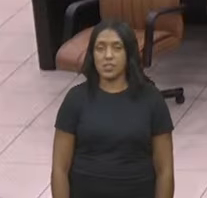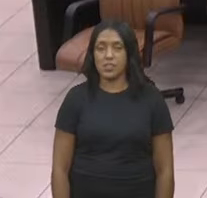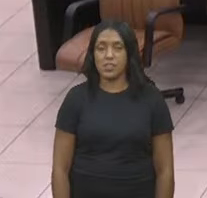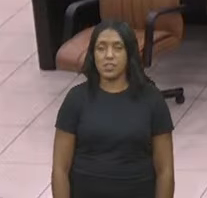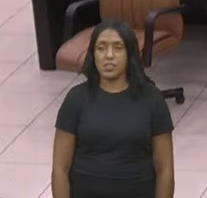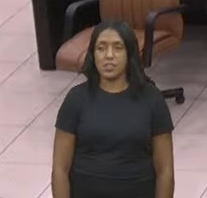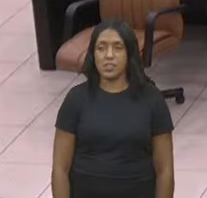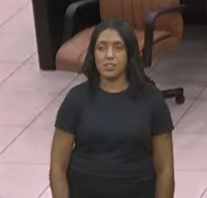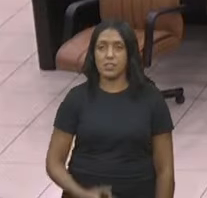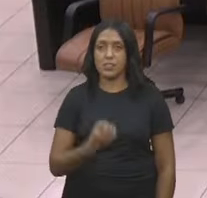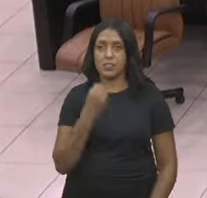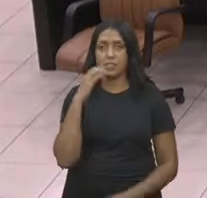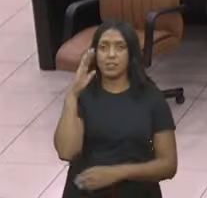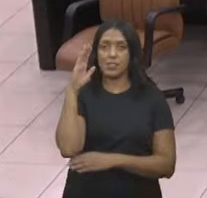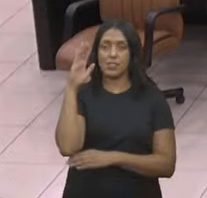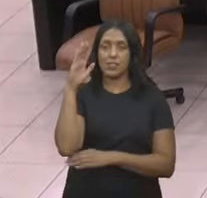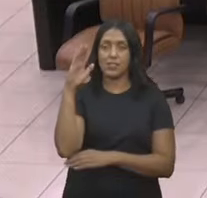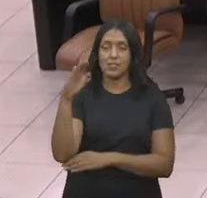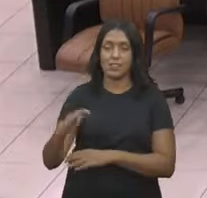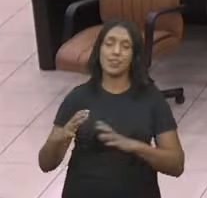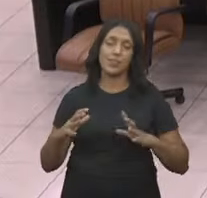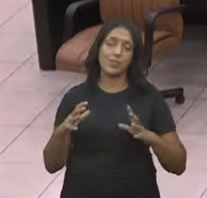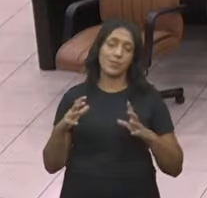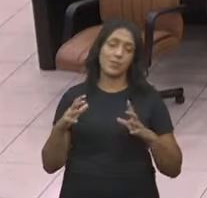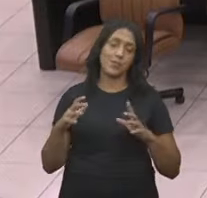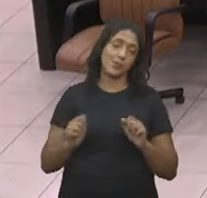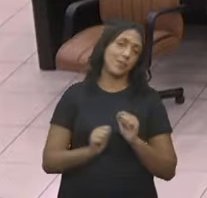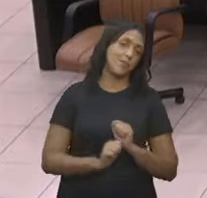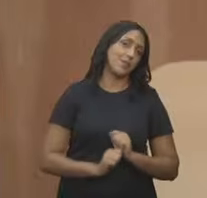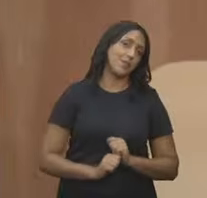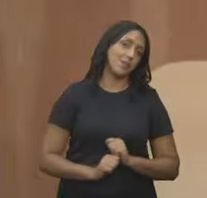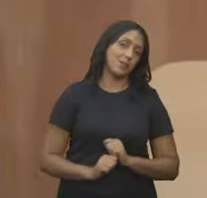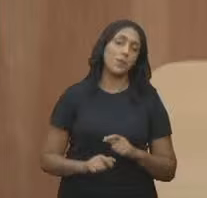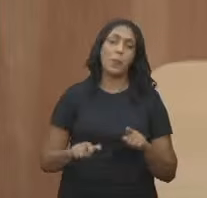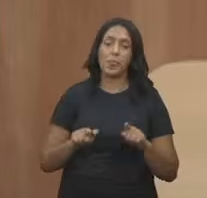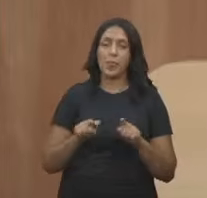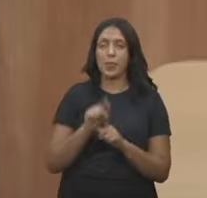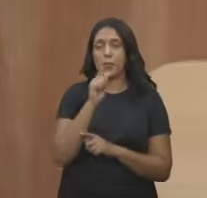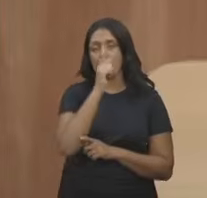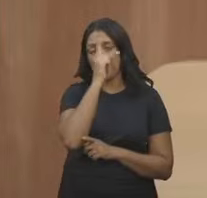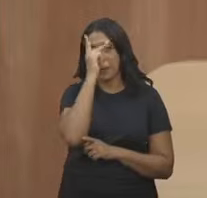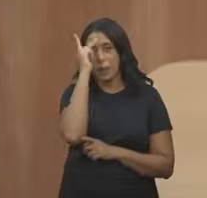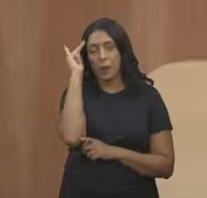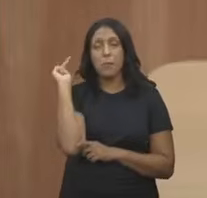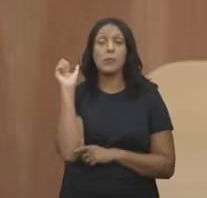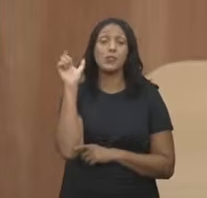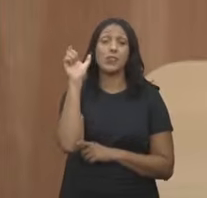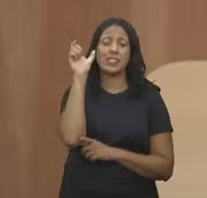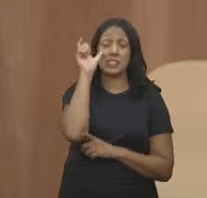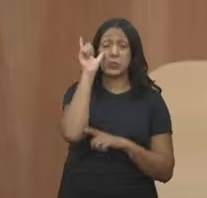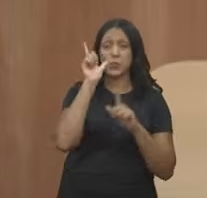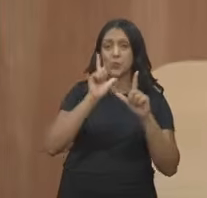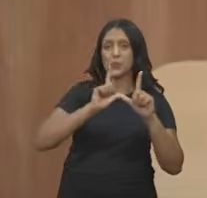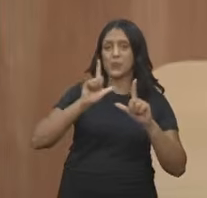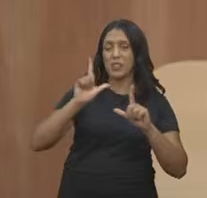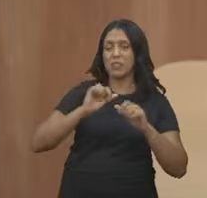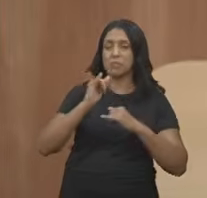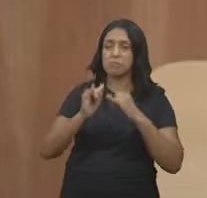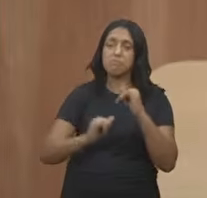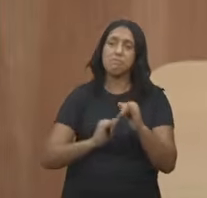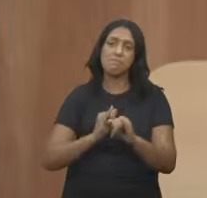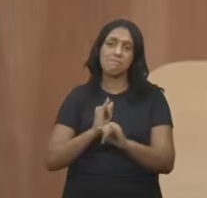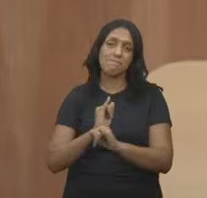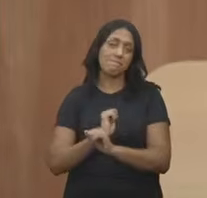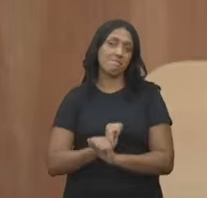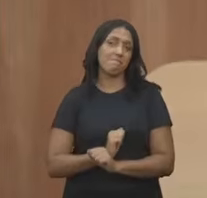Boa tarde a todos, boa tarde a quem nos acompanha aí de casa, aos vereadores presentes. Mais um tema livre, fazendo uso